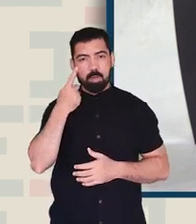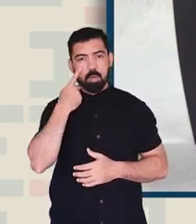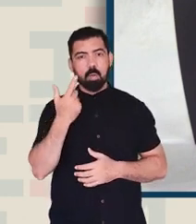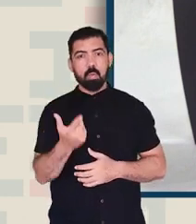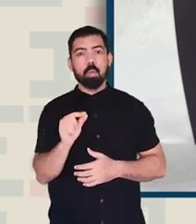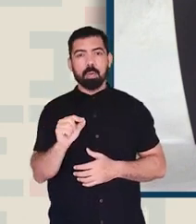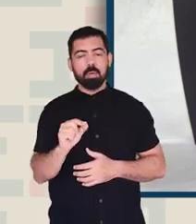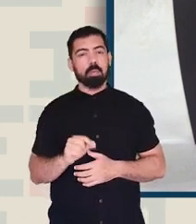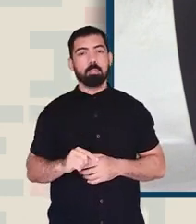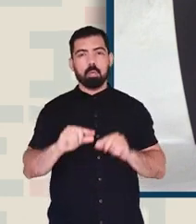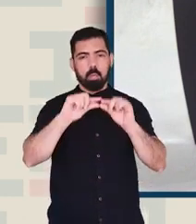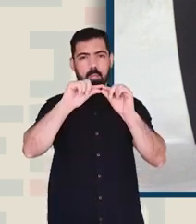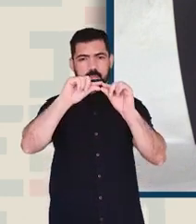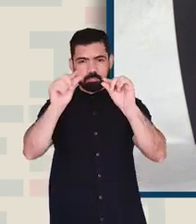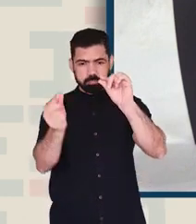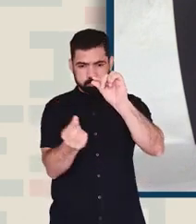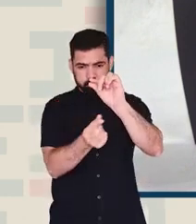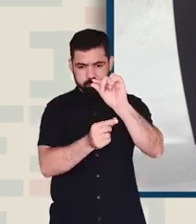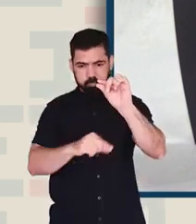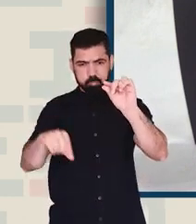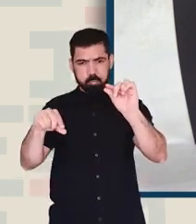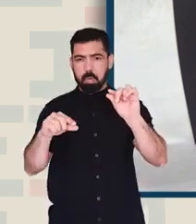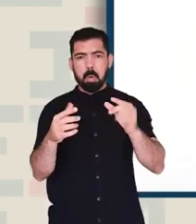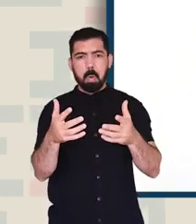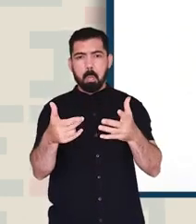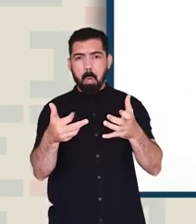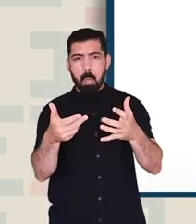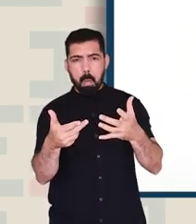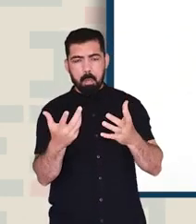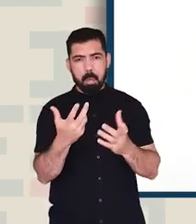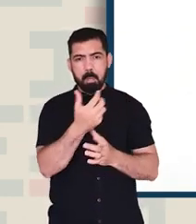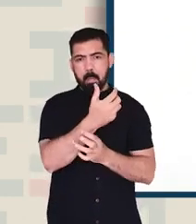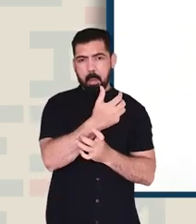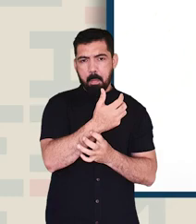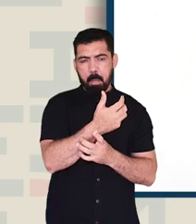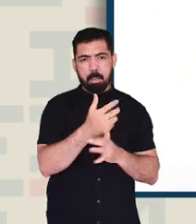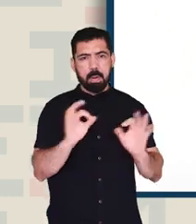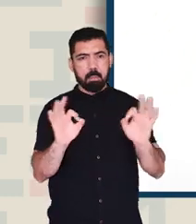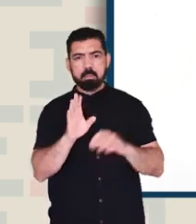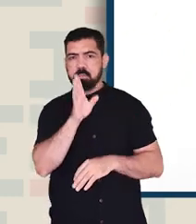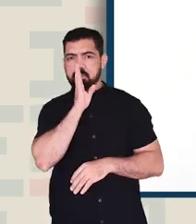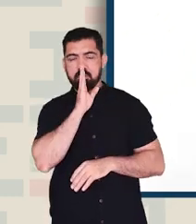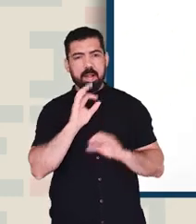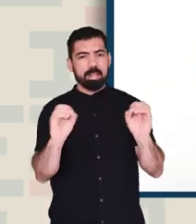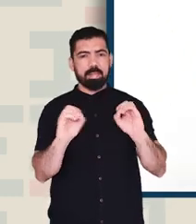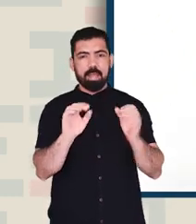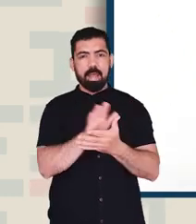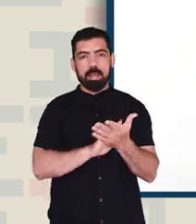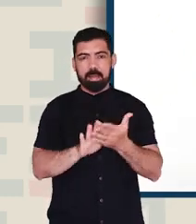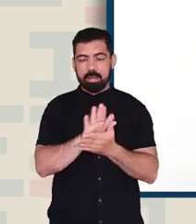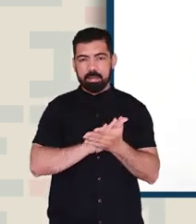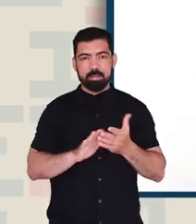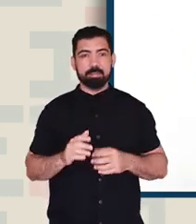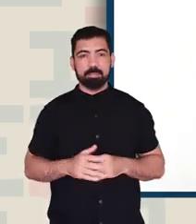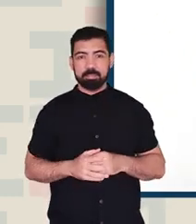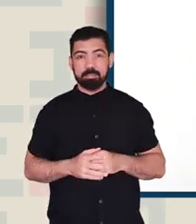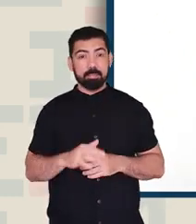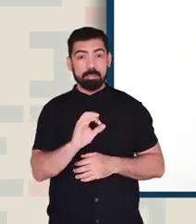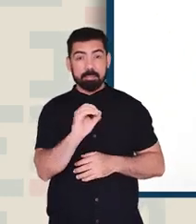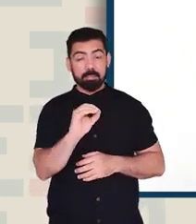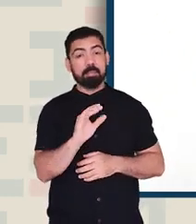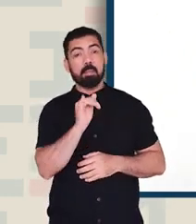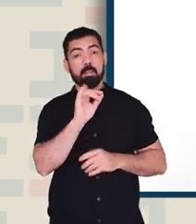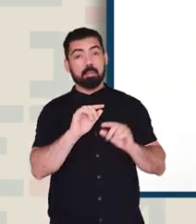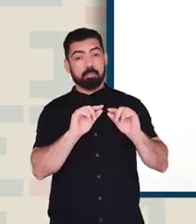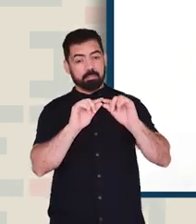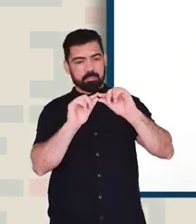instrumento é um instrumento liso, significa dizer que ele não tem nenhuma bomba, nenhuma chave, nenhum rotor, nenhum pistão, ele não tem